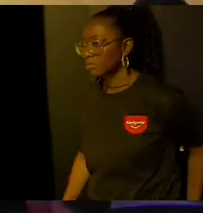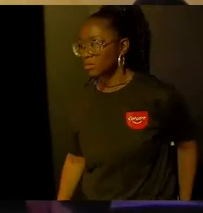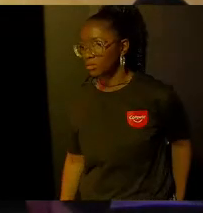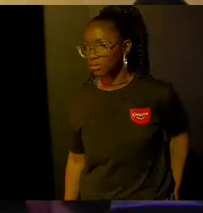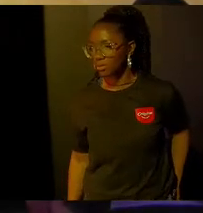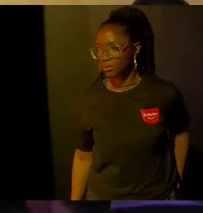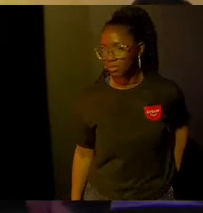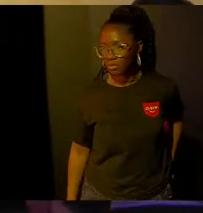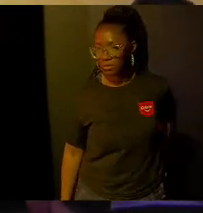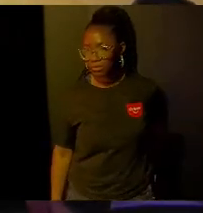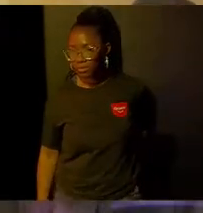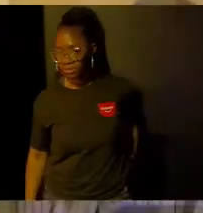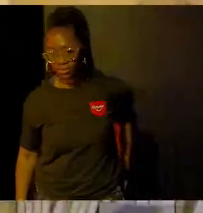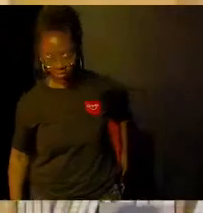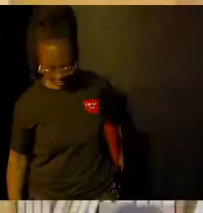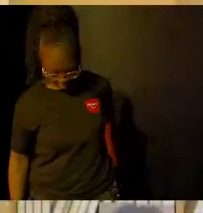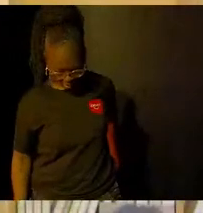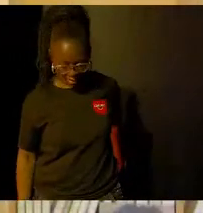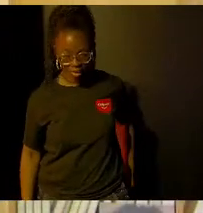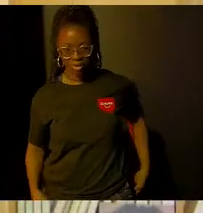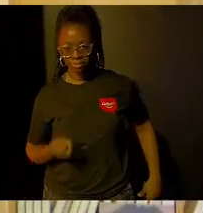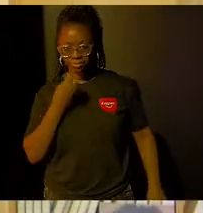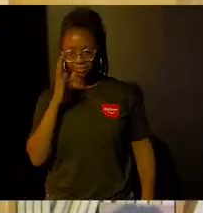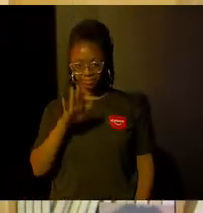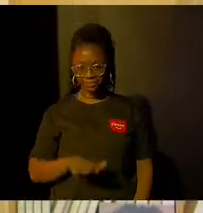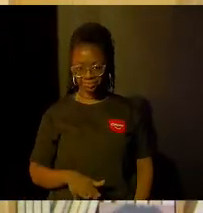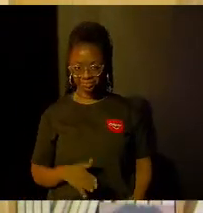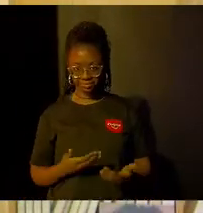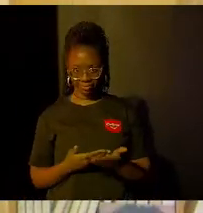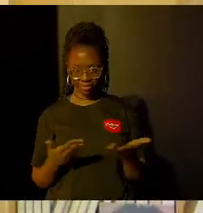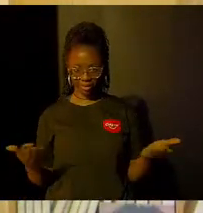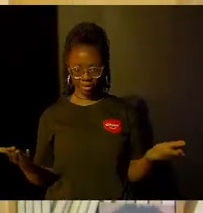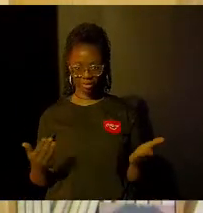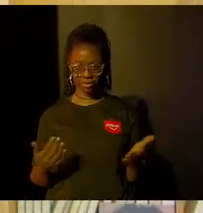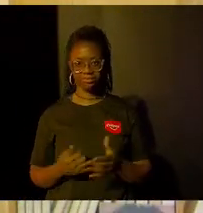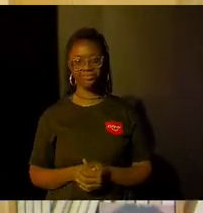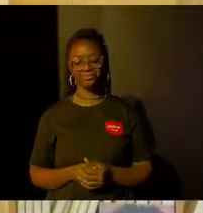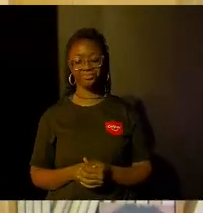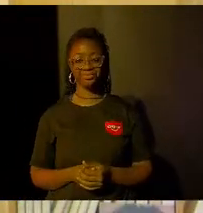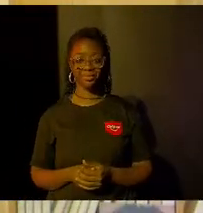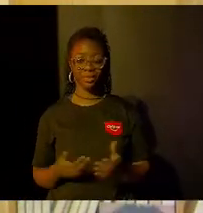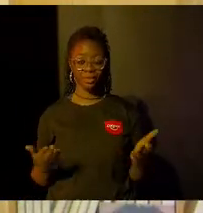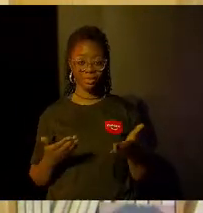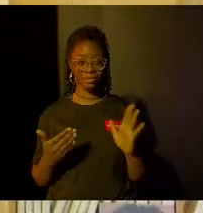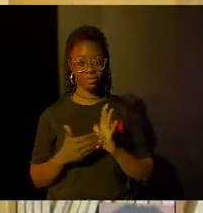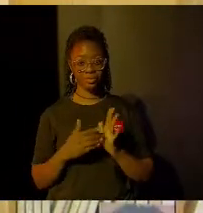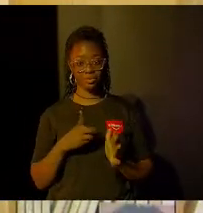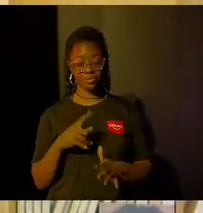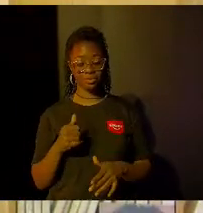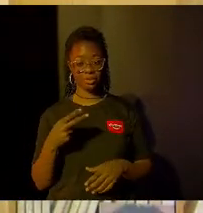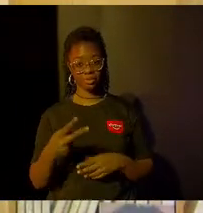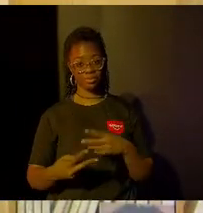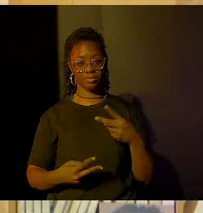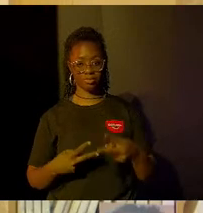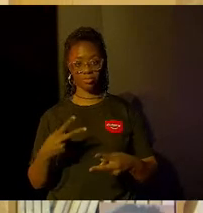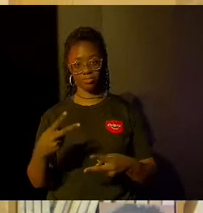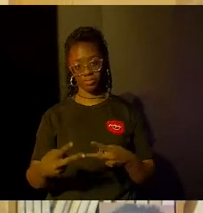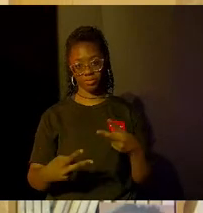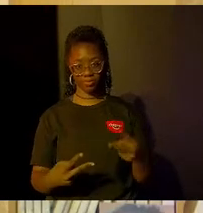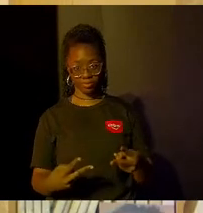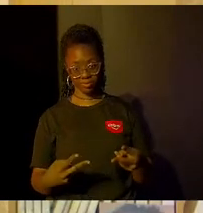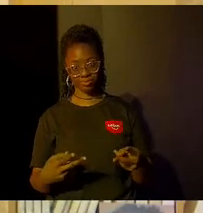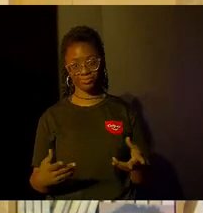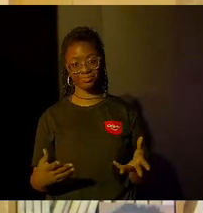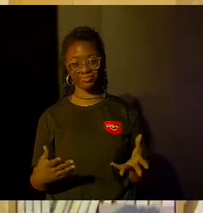último dia não só de Bienal mas também dessa série chamada páginas no palco que foi um eixo que a gente fez dentro